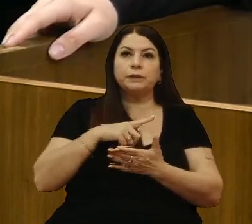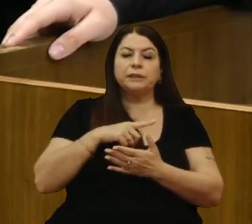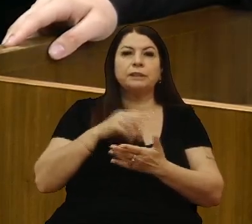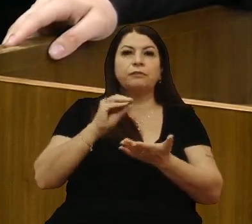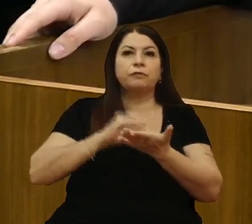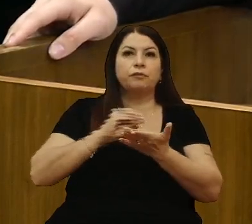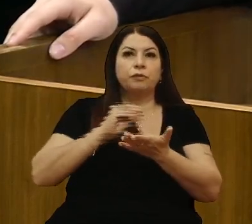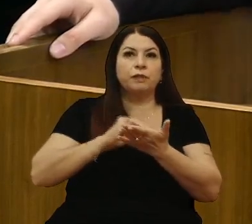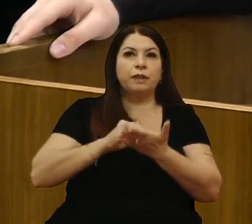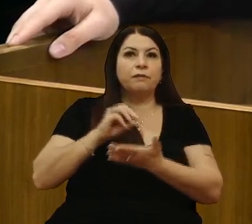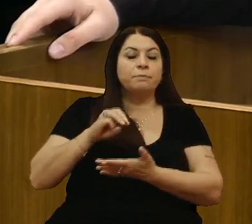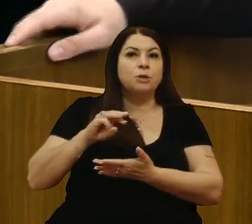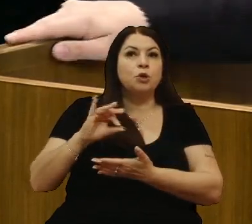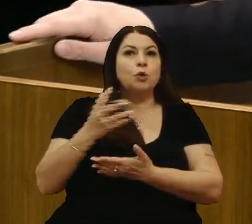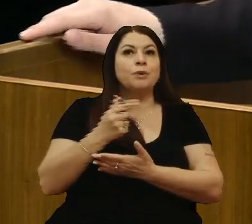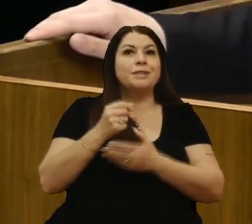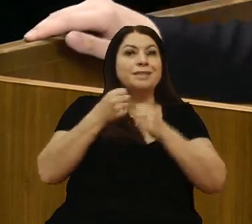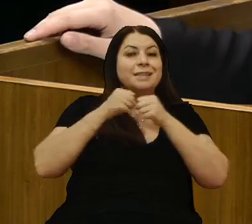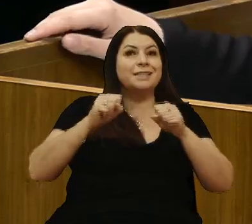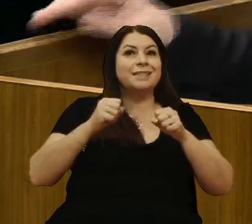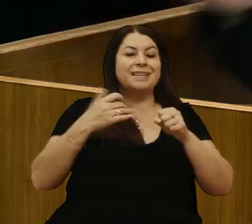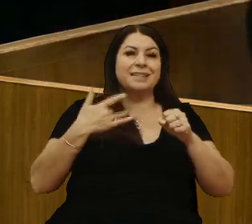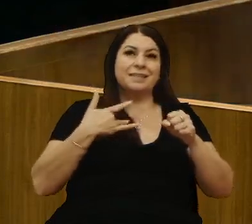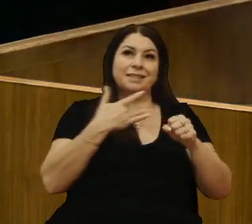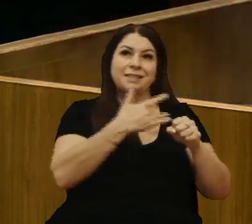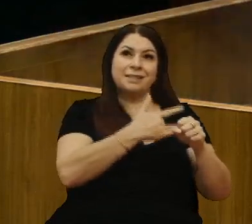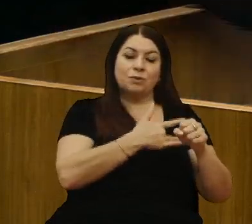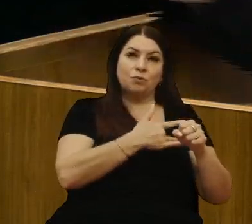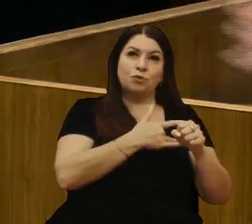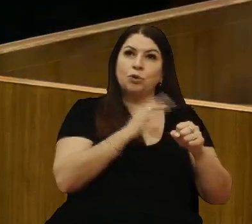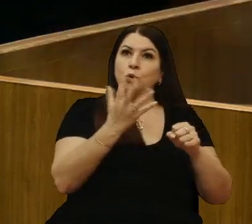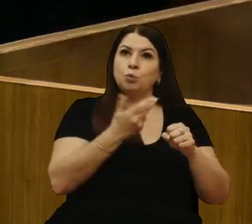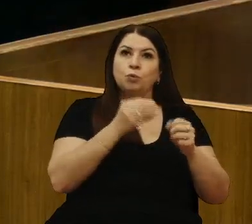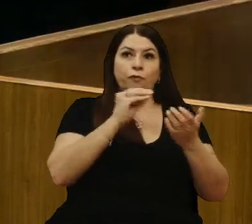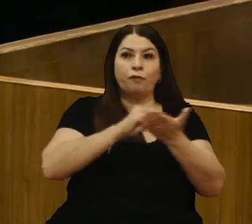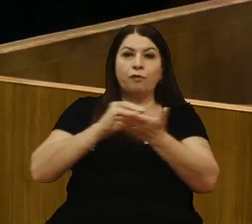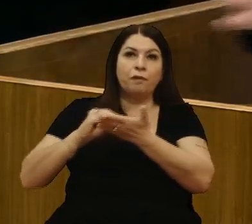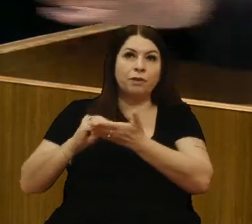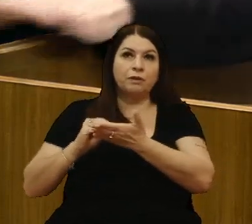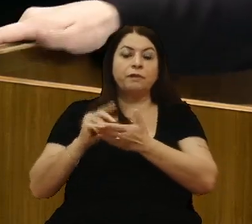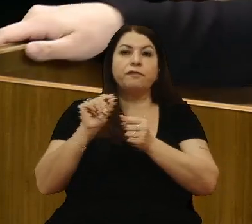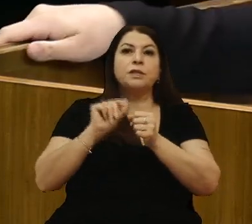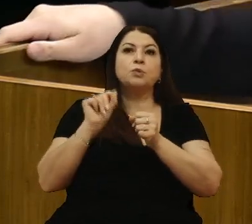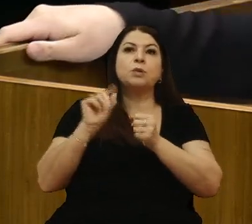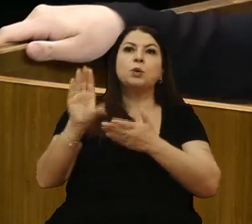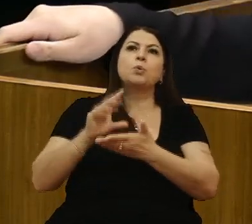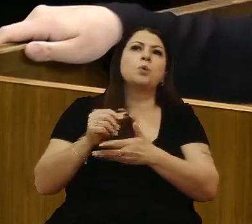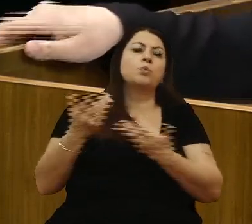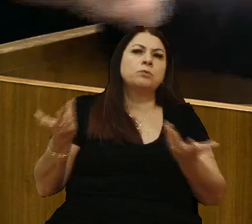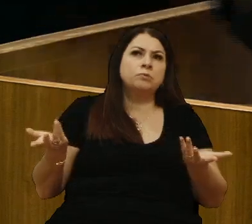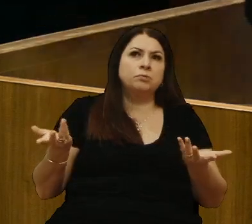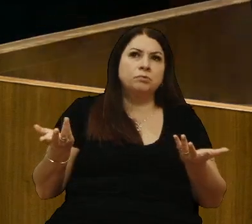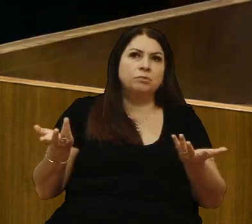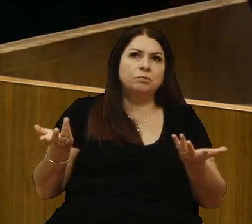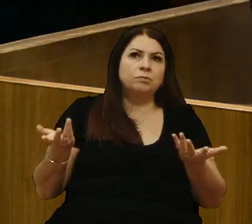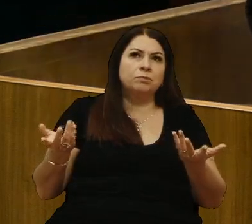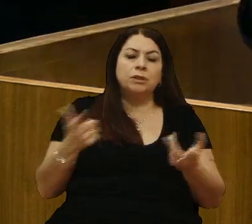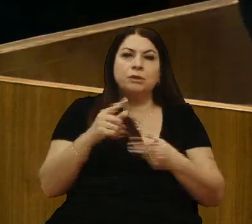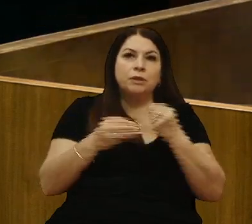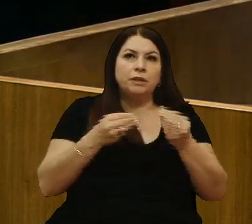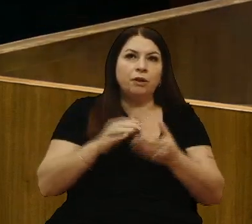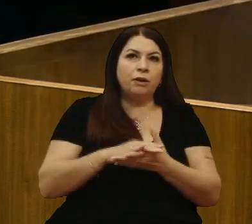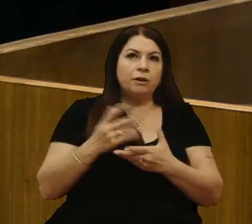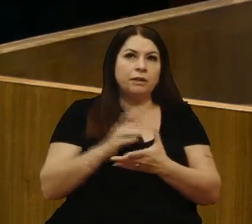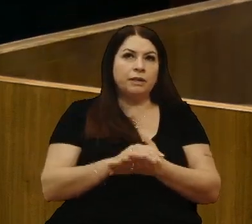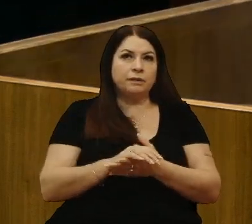de milhões na Secretaria da Saúde. Tem déficit em tudo que é lugar. Mas fizeram o quê com o recurso? Não tem como